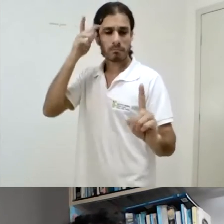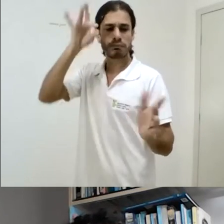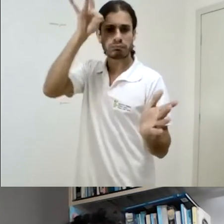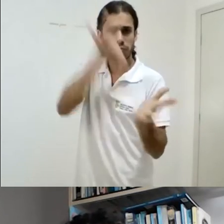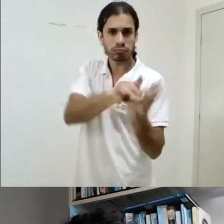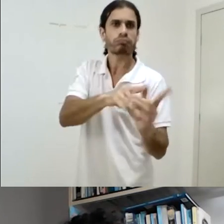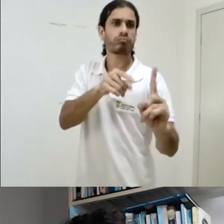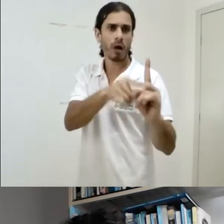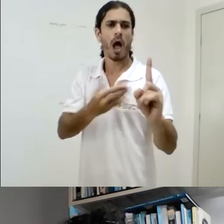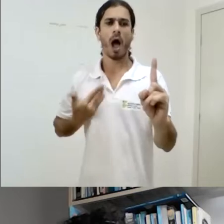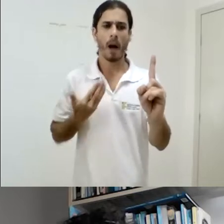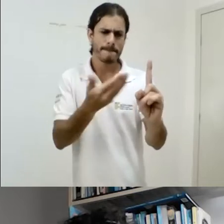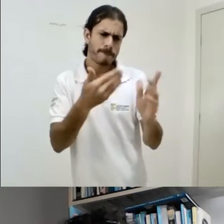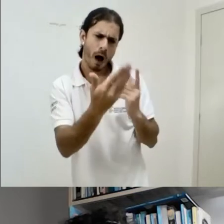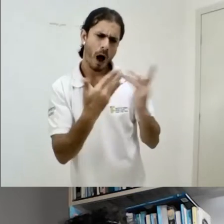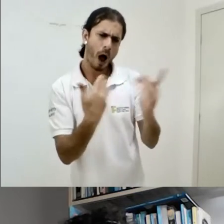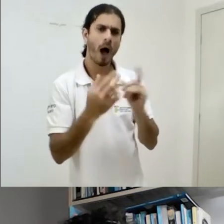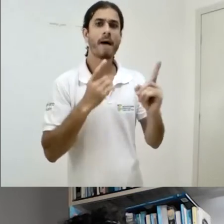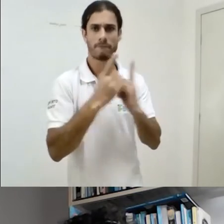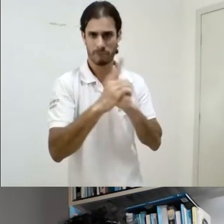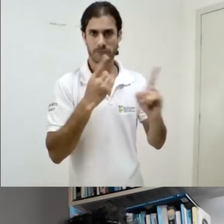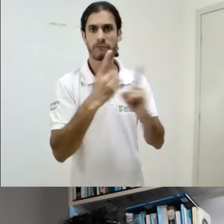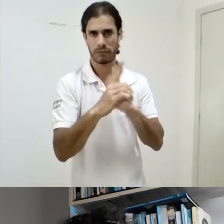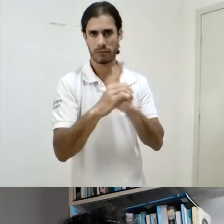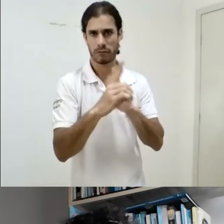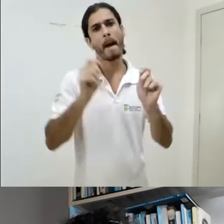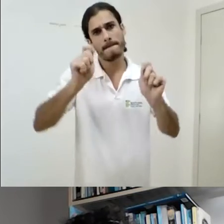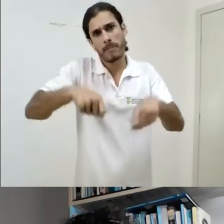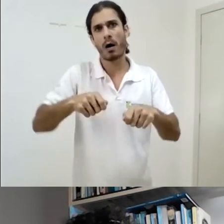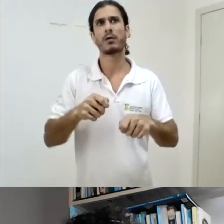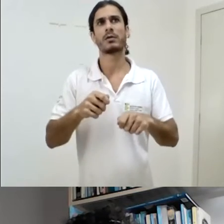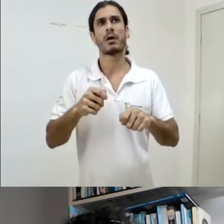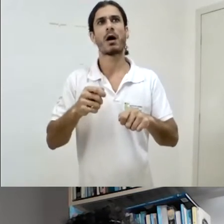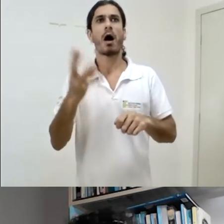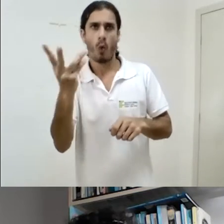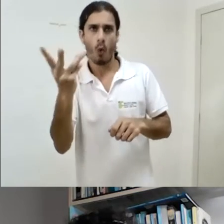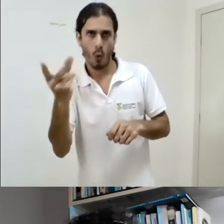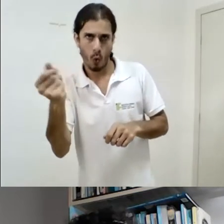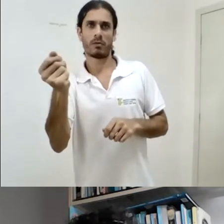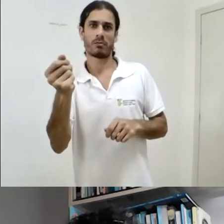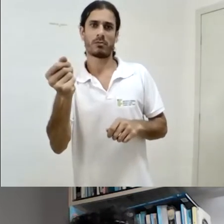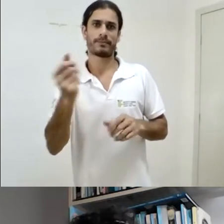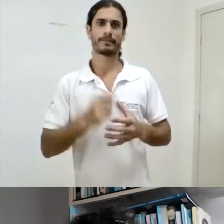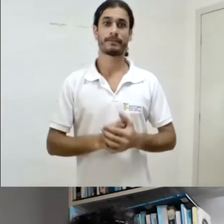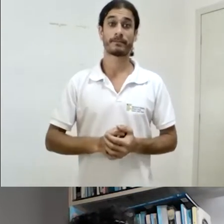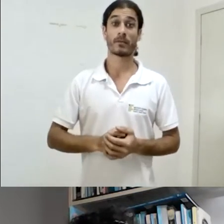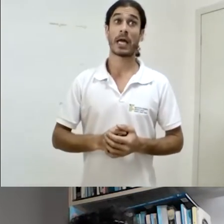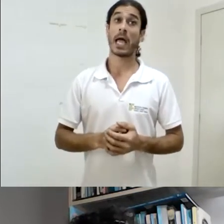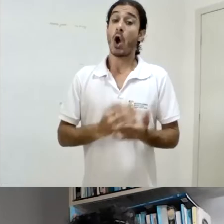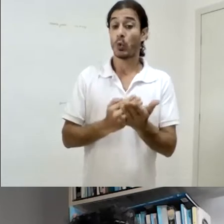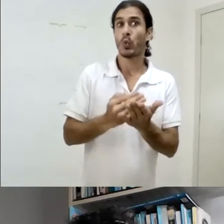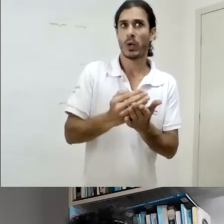pesquisa nem quantia qualitativa, que uma pesquisa qualitativa mesmo. Eu tenho utilizado inicialmente dados estatísticos, a